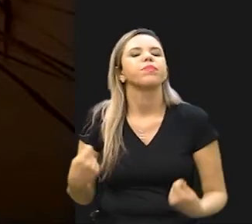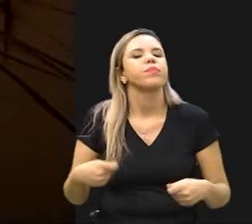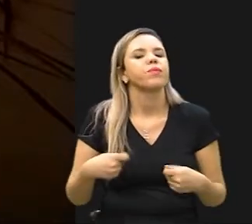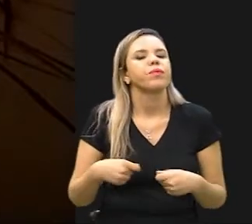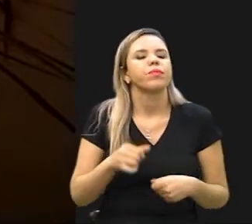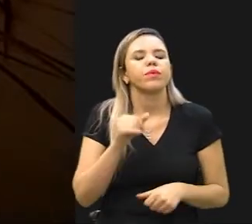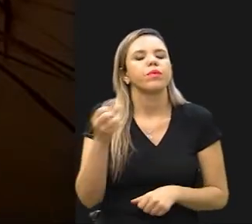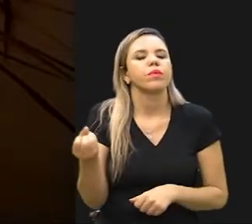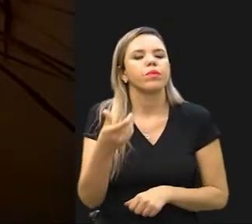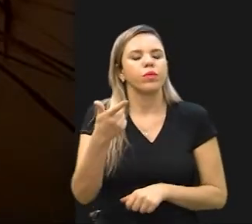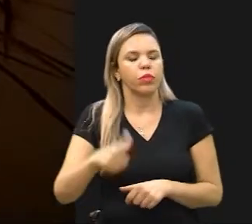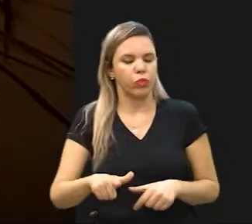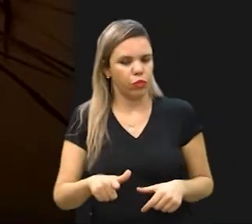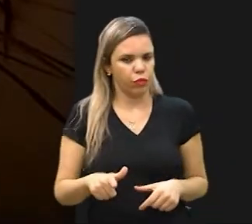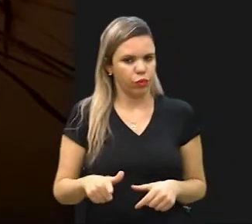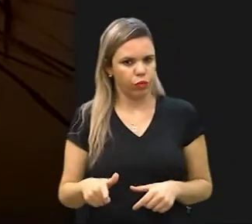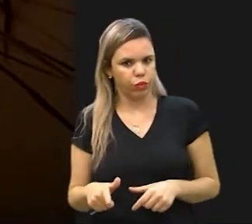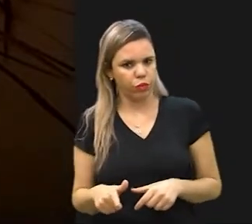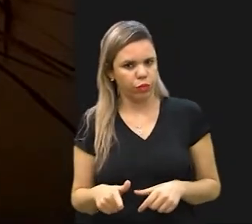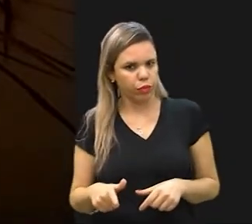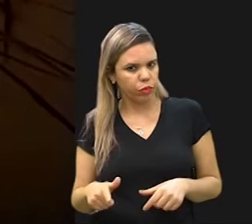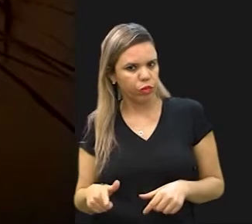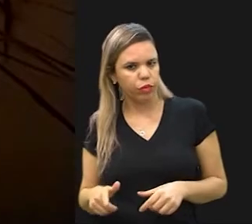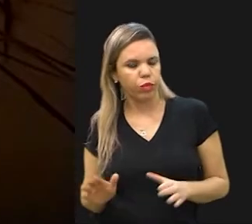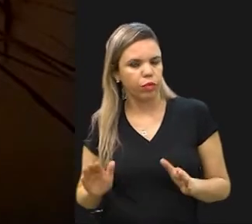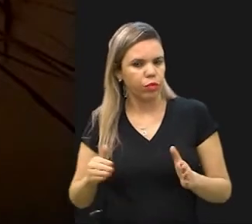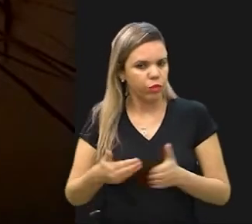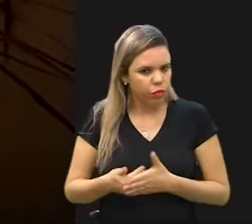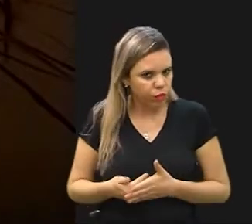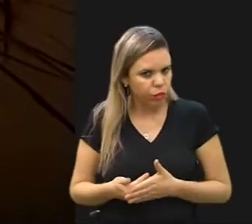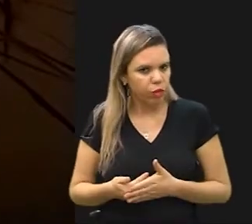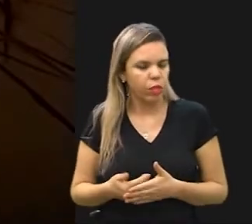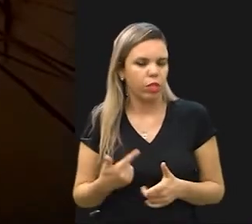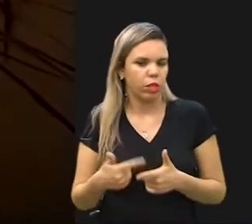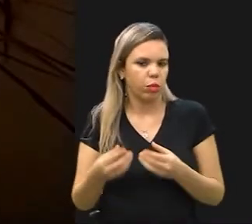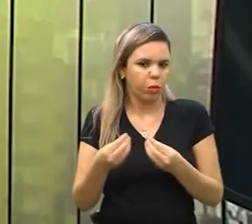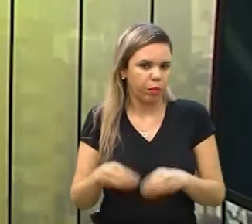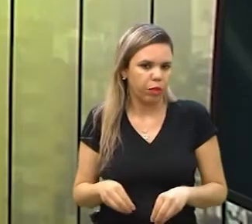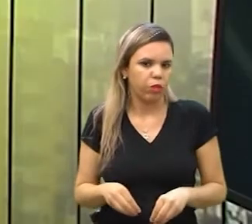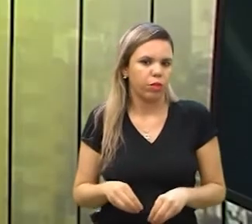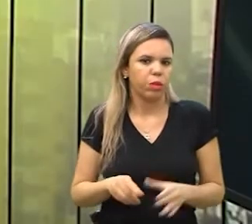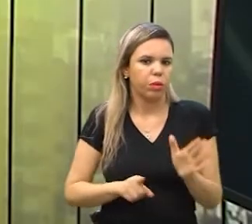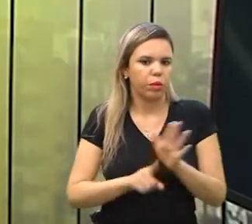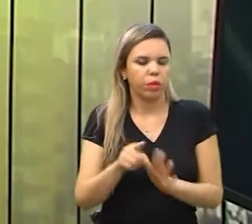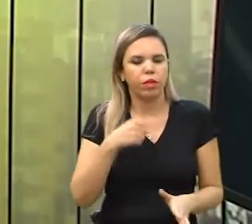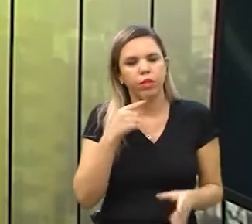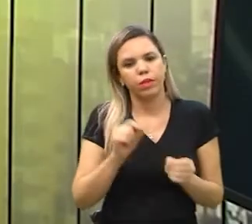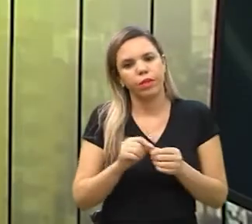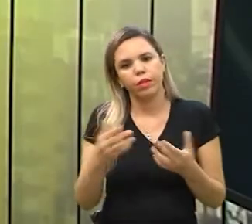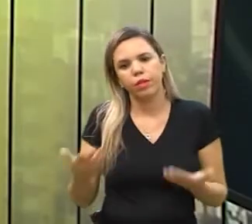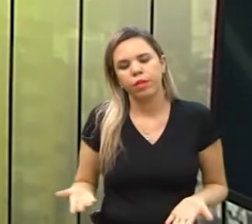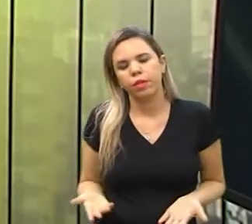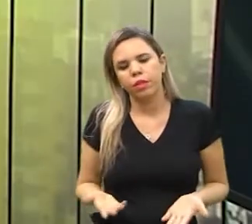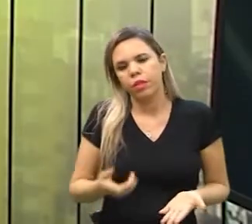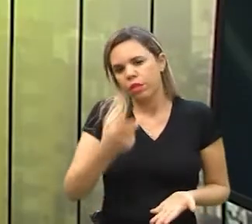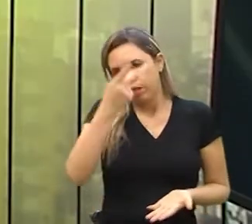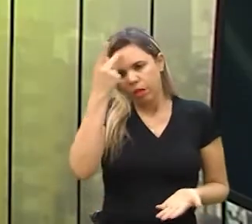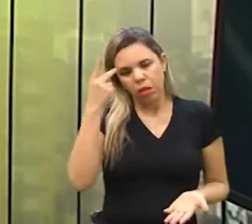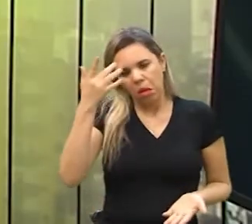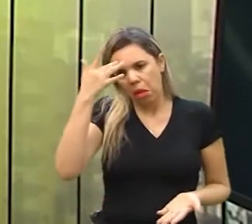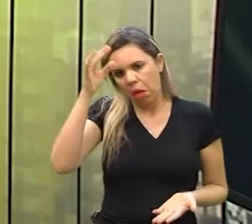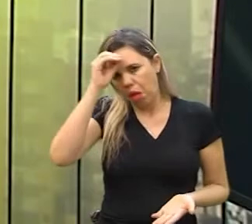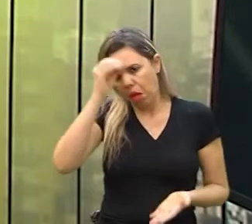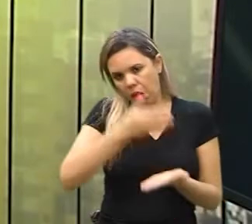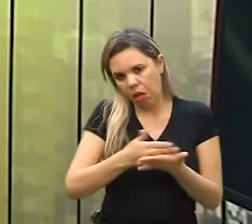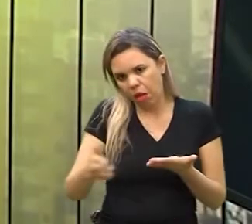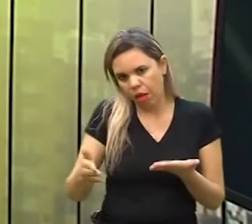gente precisa trazer novamente, fechar novamente esse ciclo. Essa é a pergunta que eu ia fazer, né? Para quem